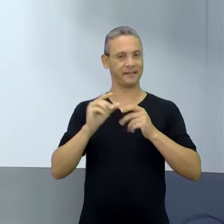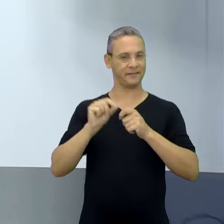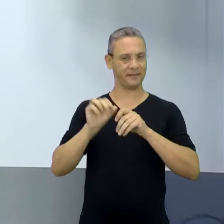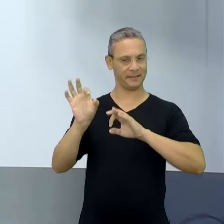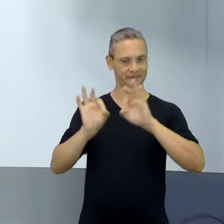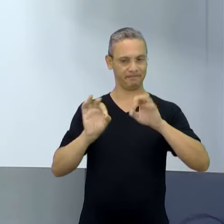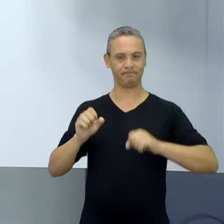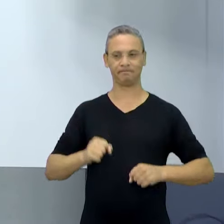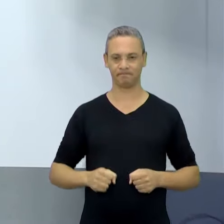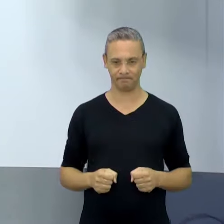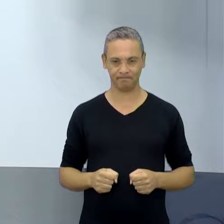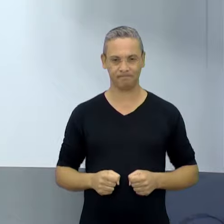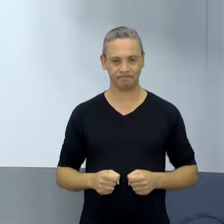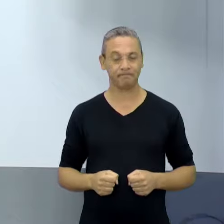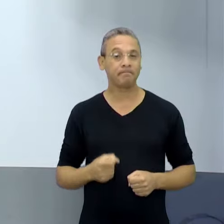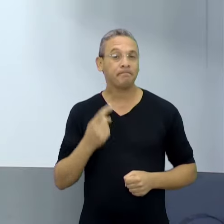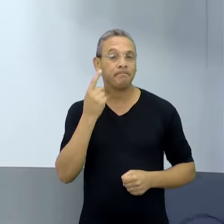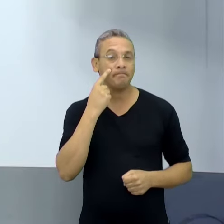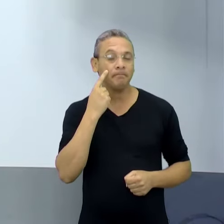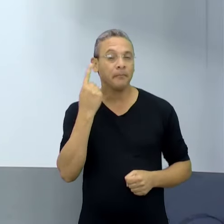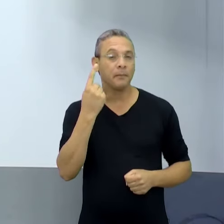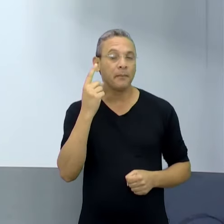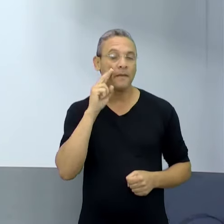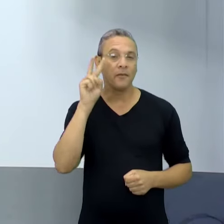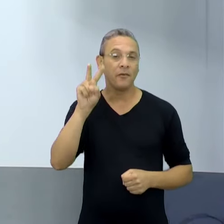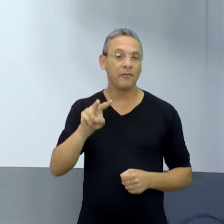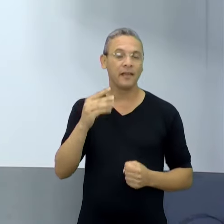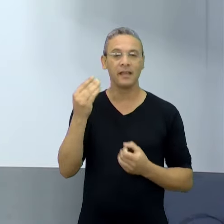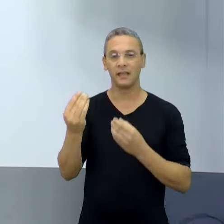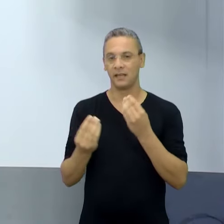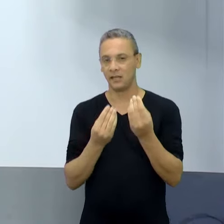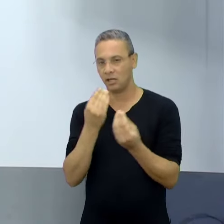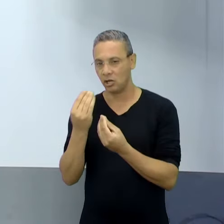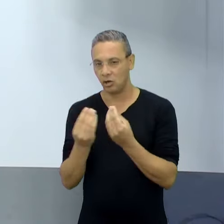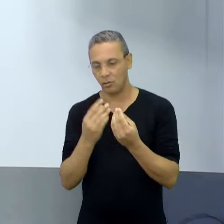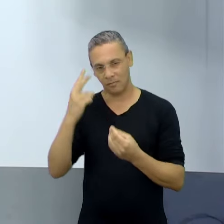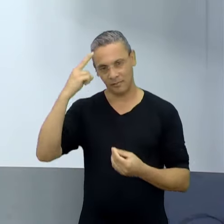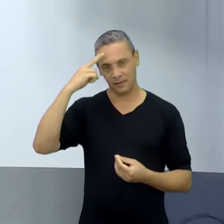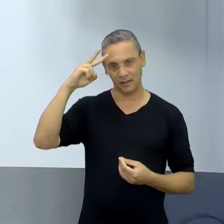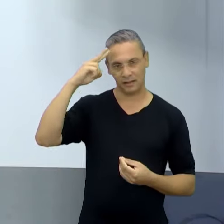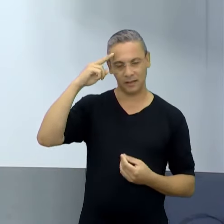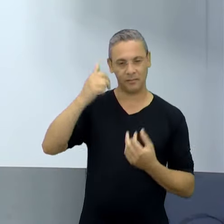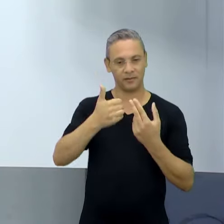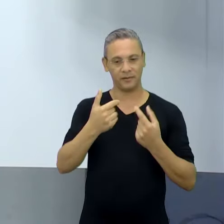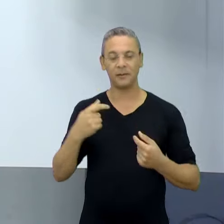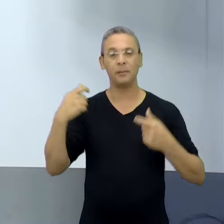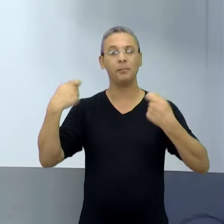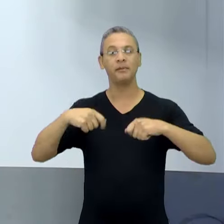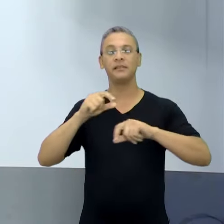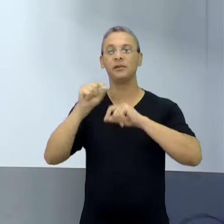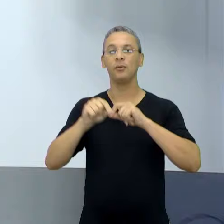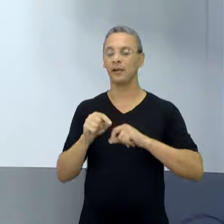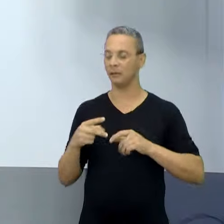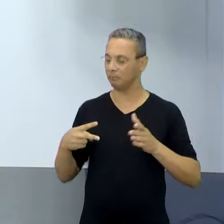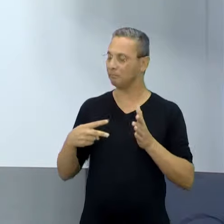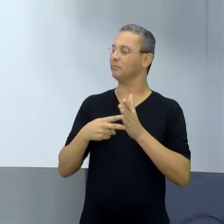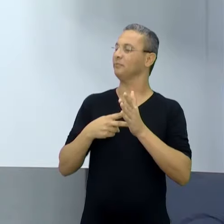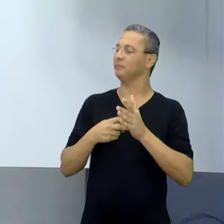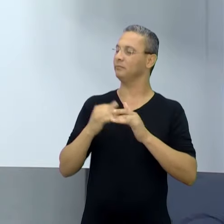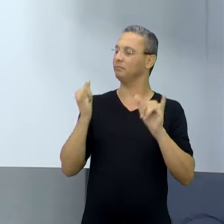né? Primeiro, para a gente trazer aqui a discussão, vamos recordar algumas coisas. O que eu preciso para ligar uma